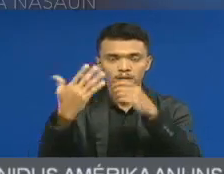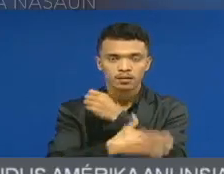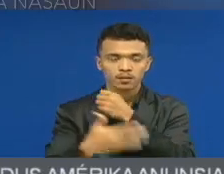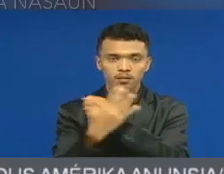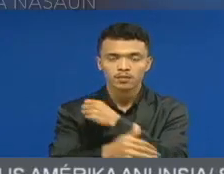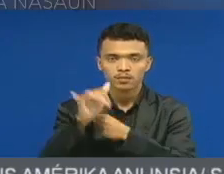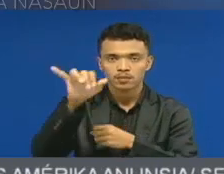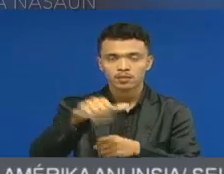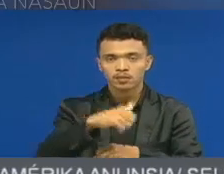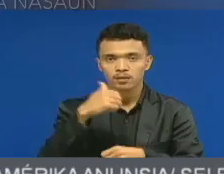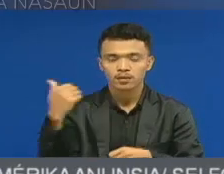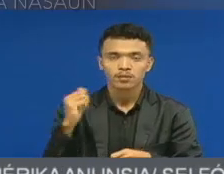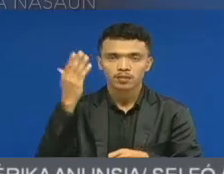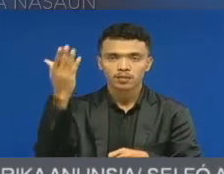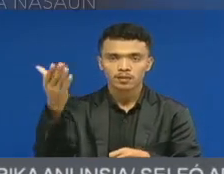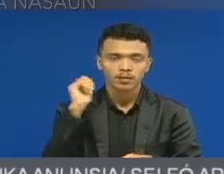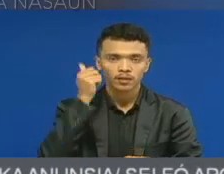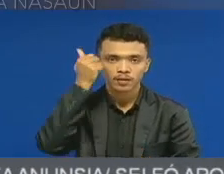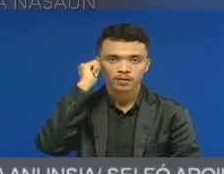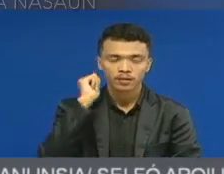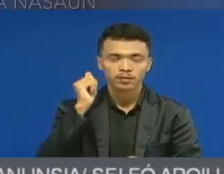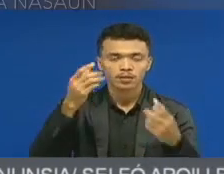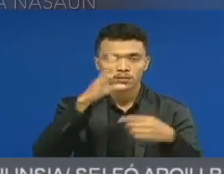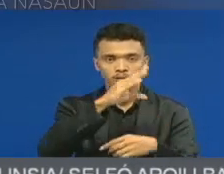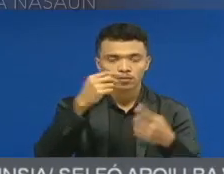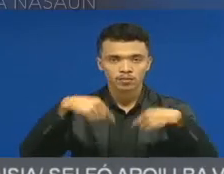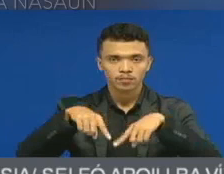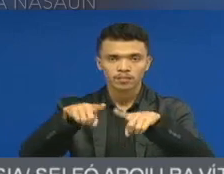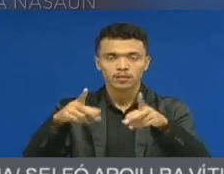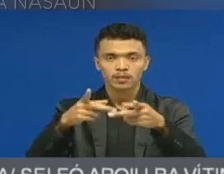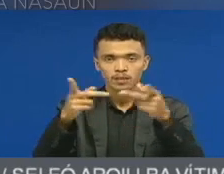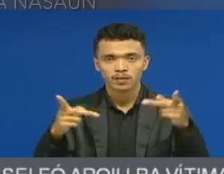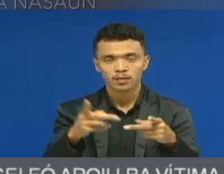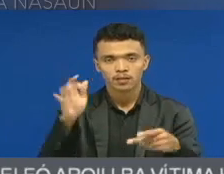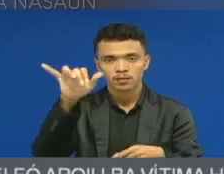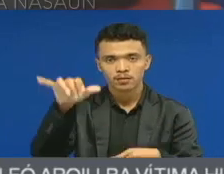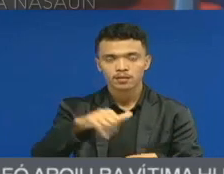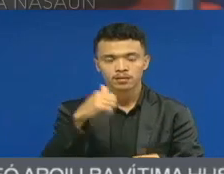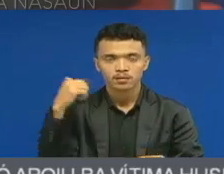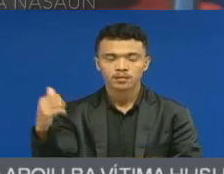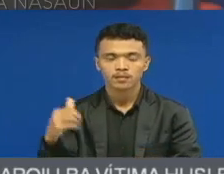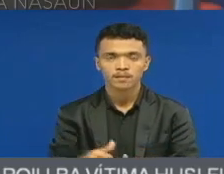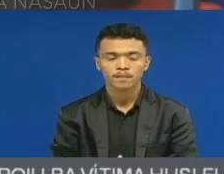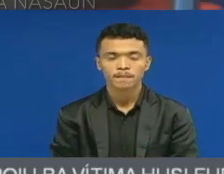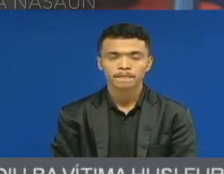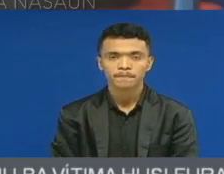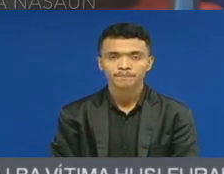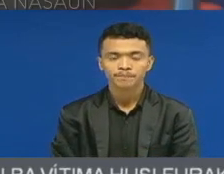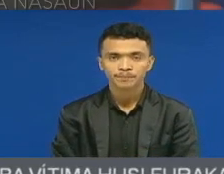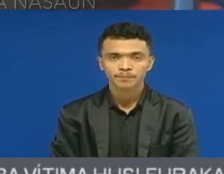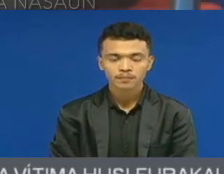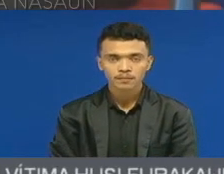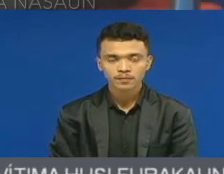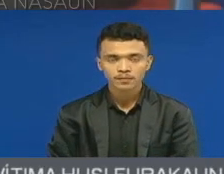no Mocê Pacífico, ou pela liu, bairro na área trópica suria. Carcusi, atividade de agronomia durante